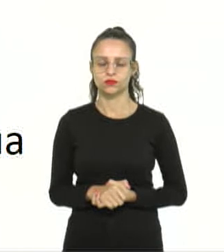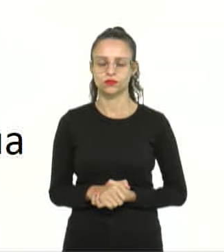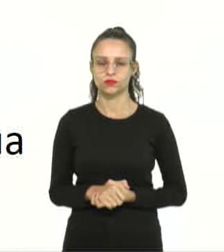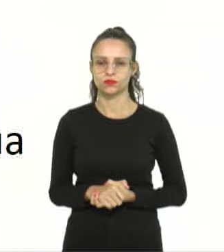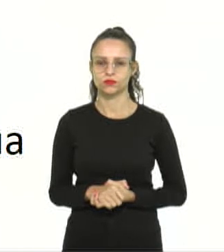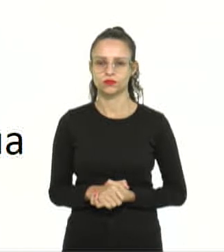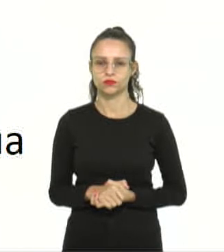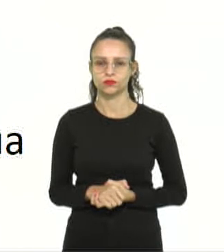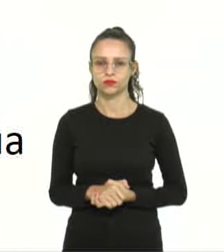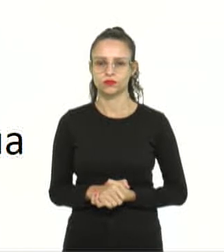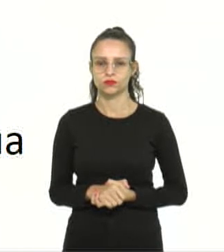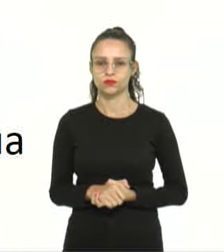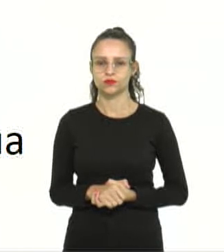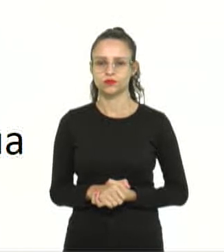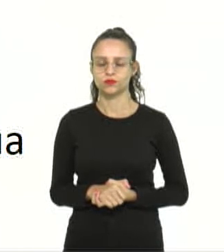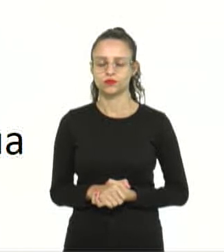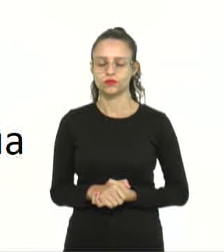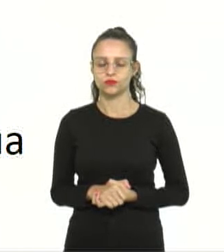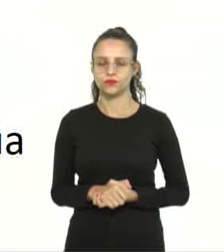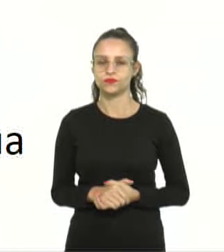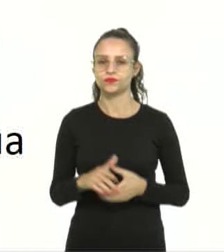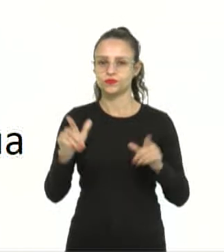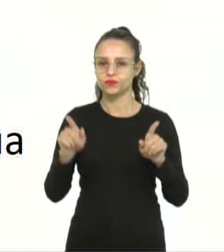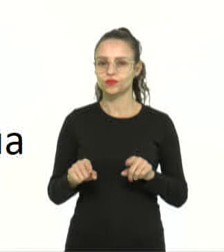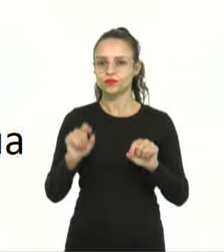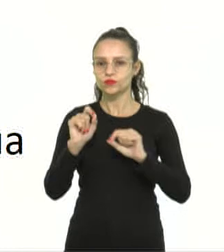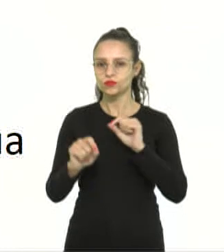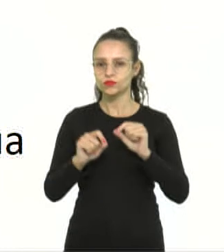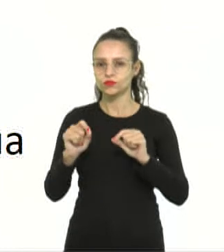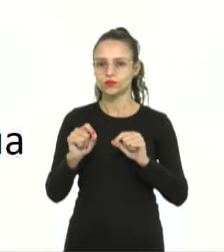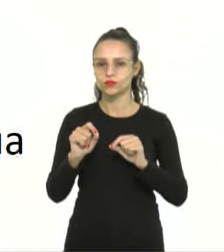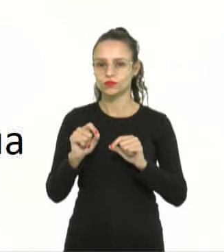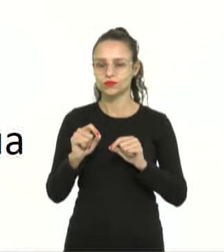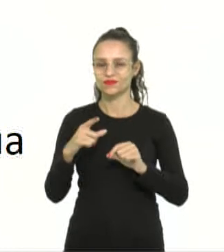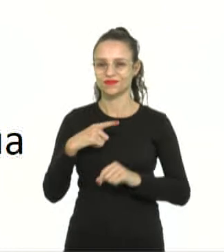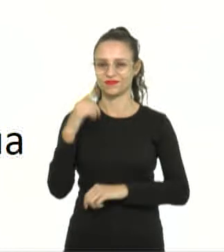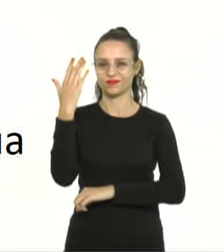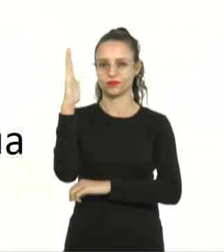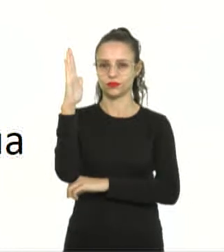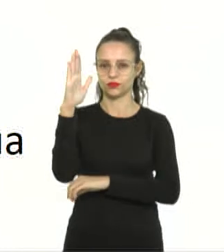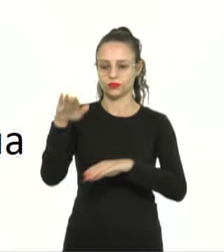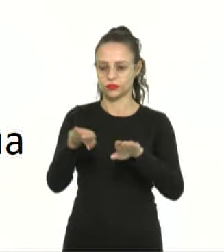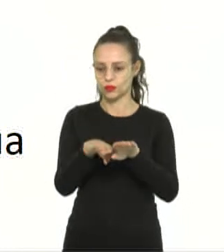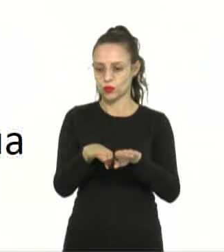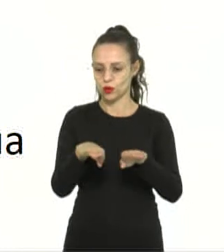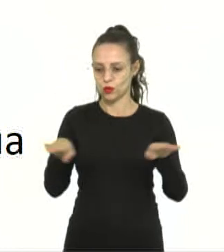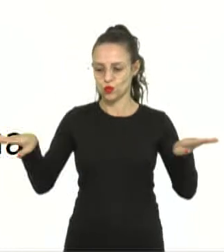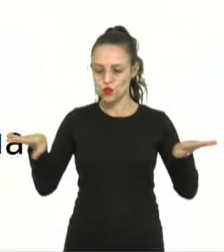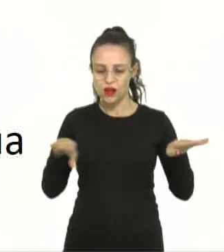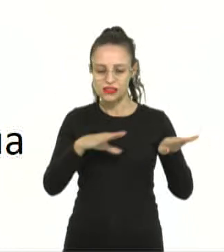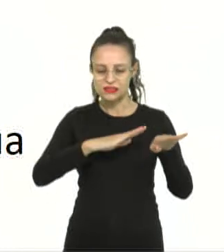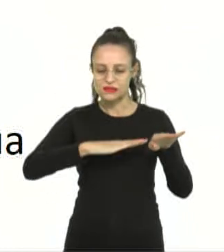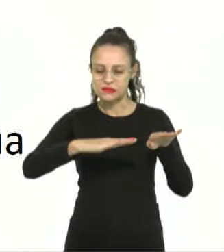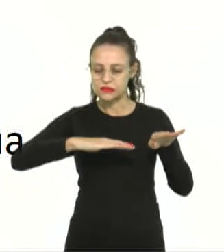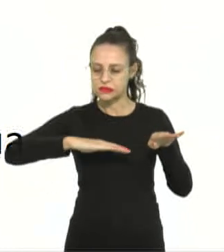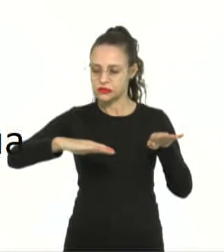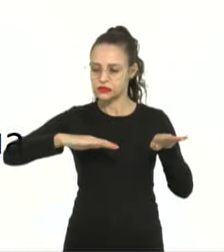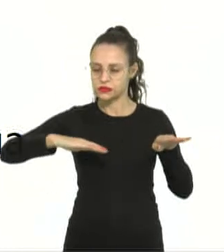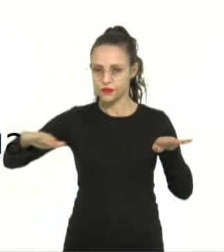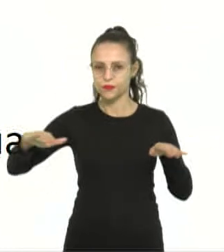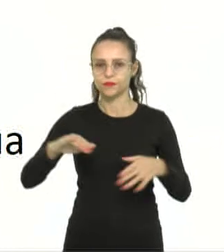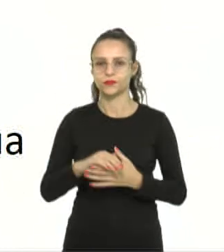né? Se trata de subir aí em um pau cheio de graxa, bem liso, com um jamón em la